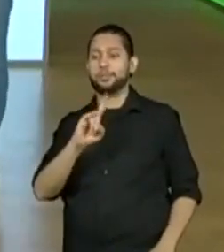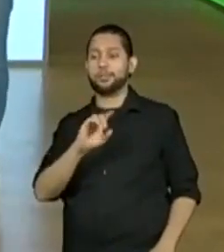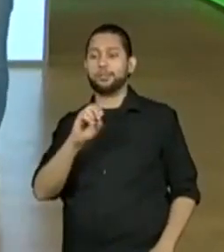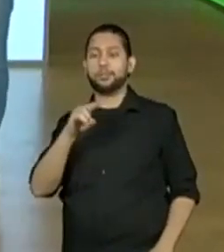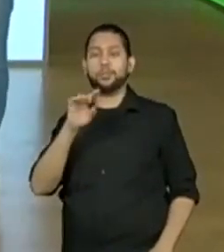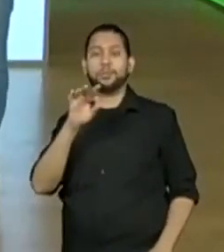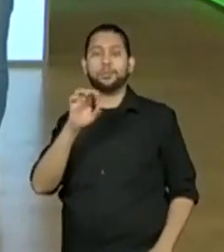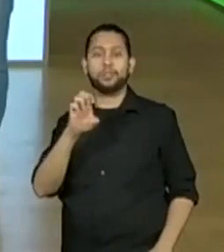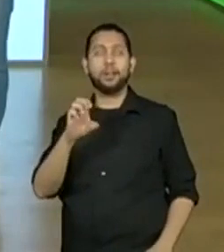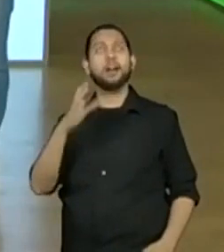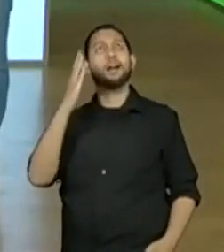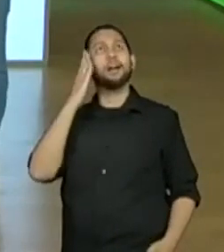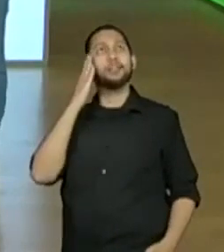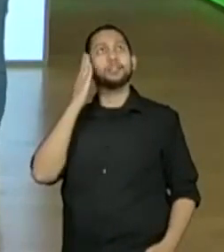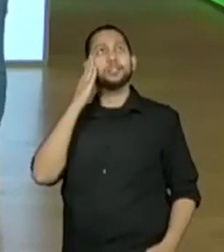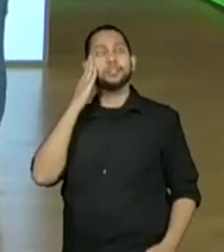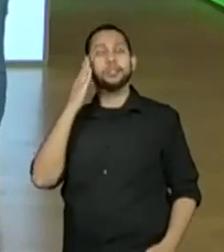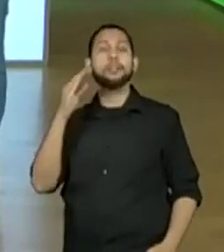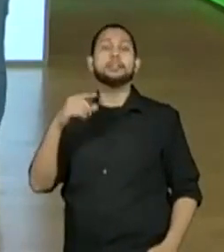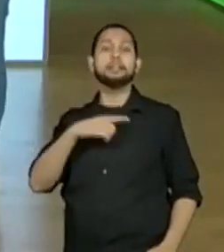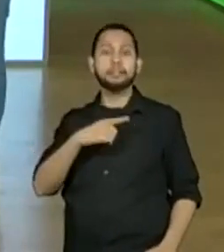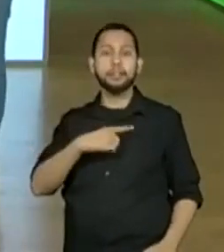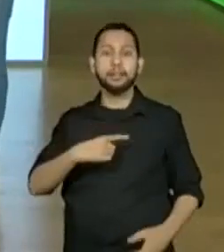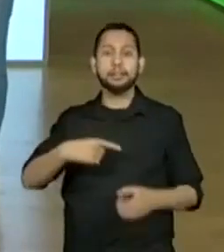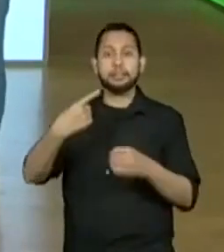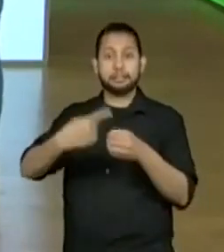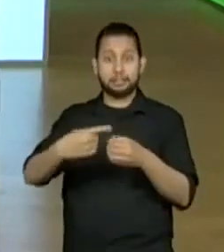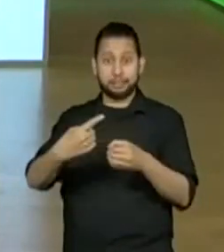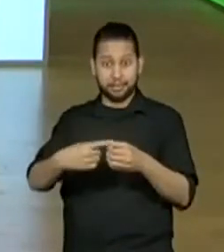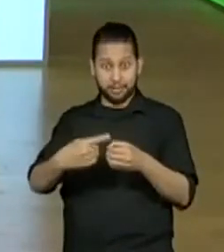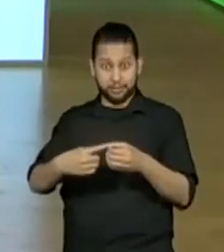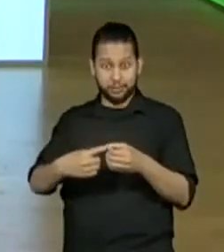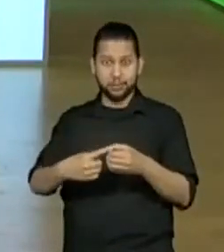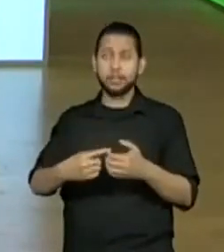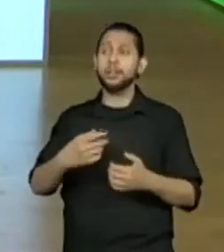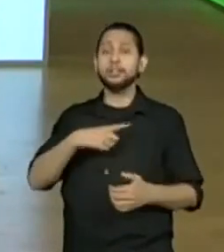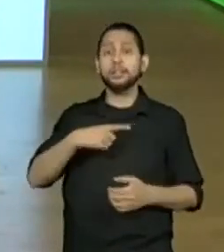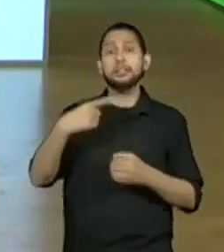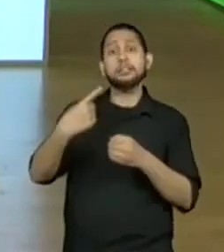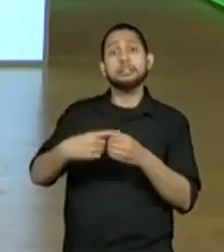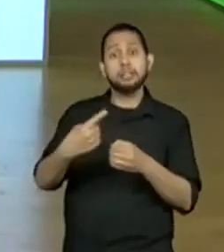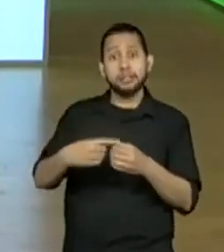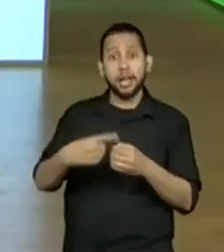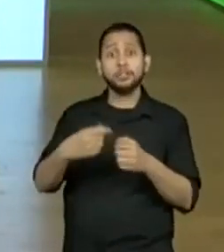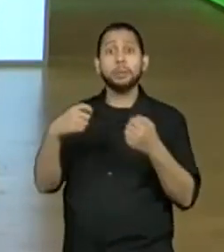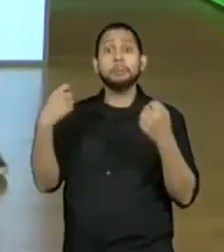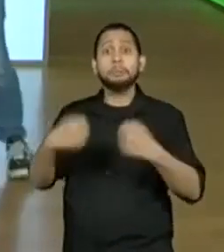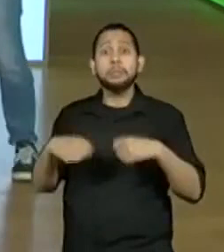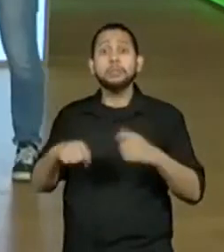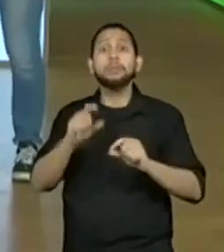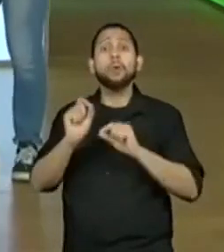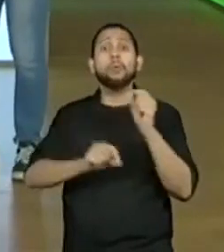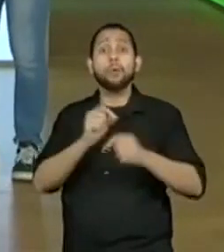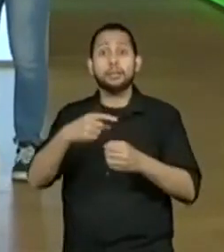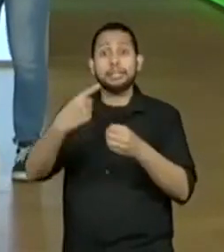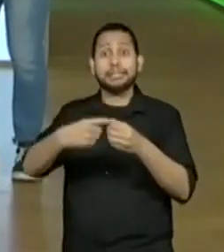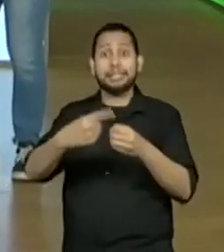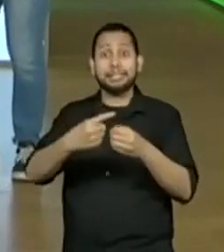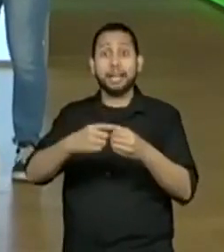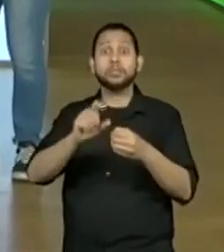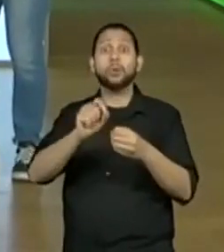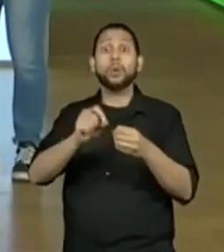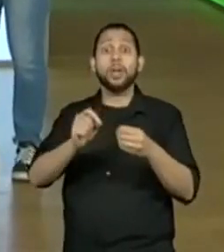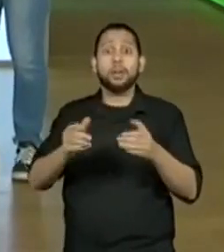que quando nós estamos falando em cidades, e a galera fala assim, a cidade, ela vem se verticalizando. Quer dizer, então, que